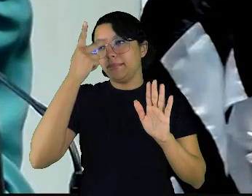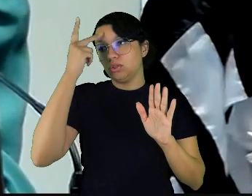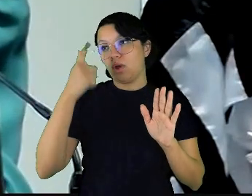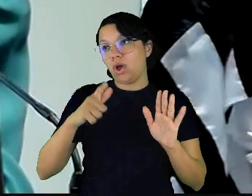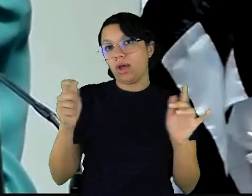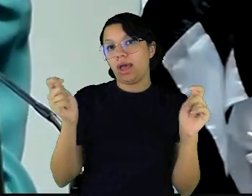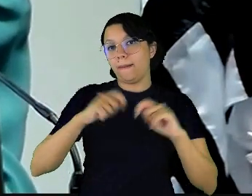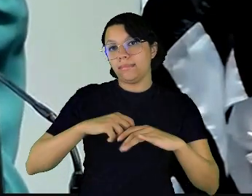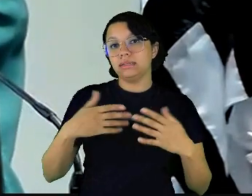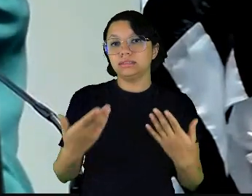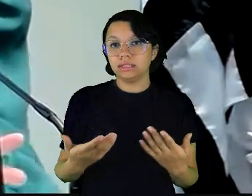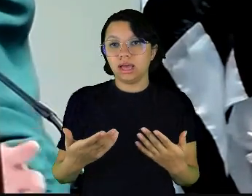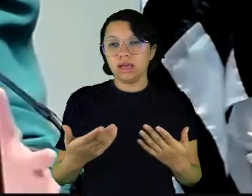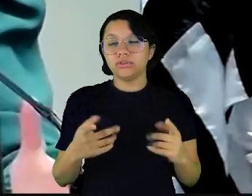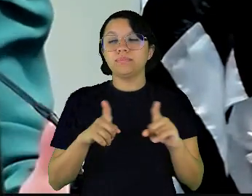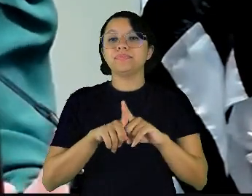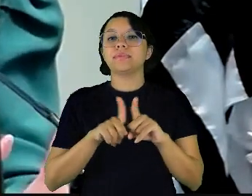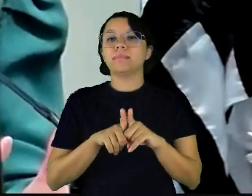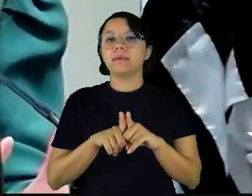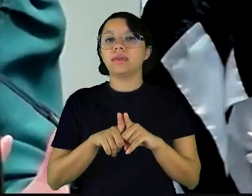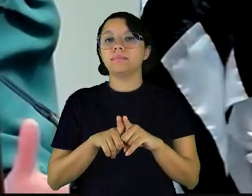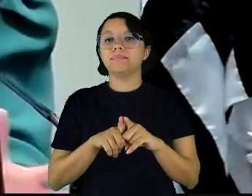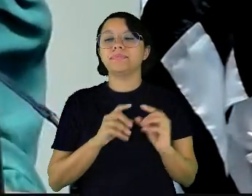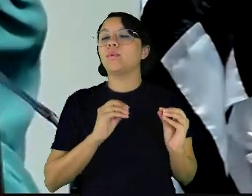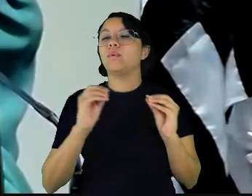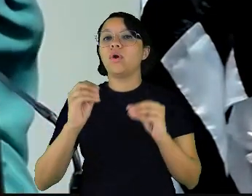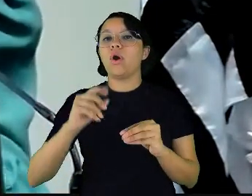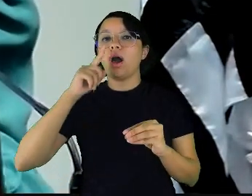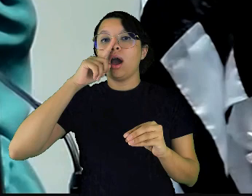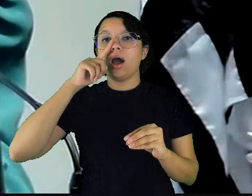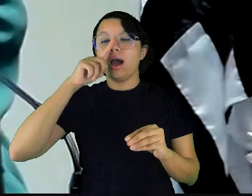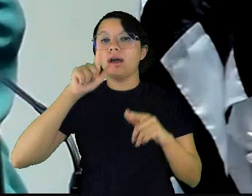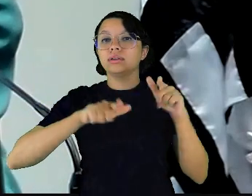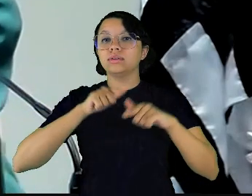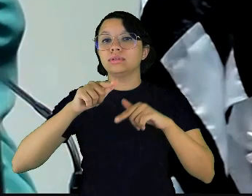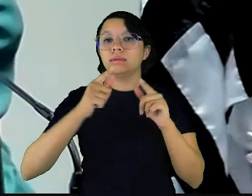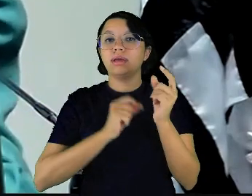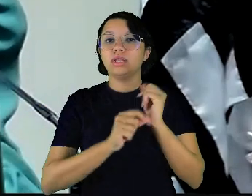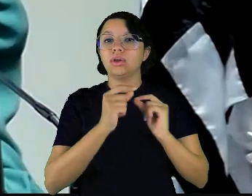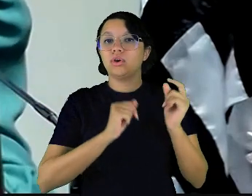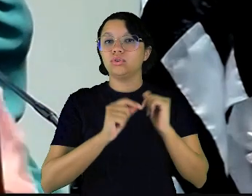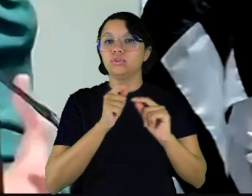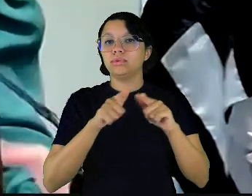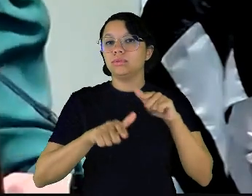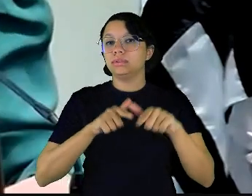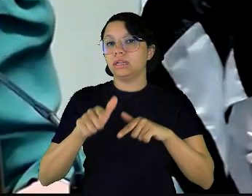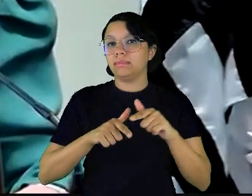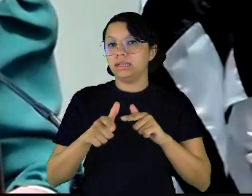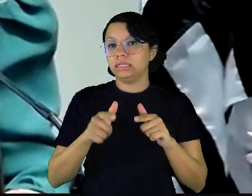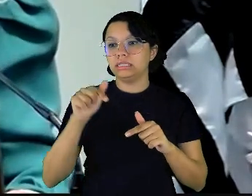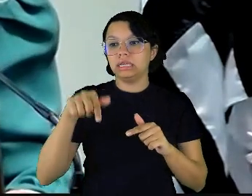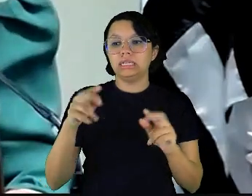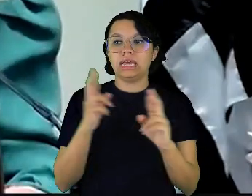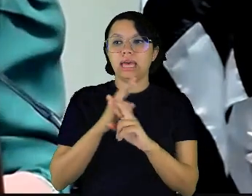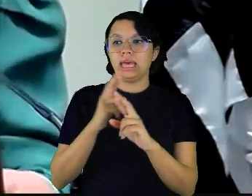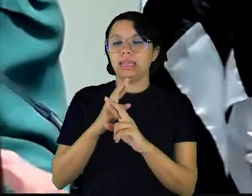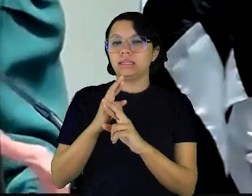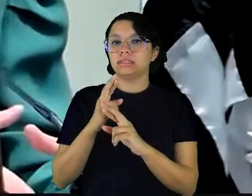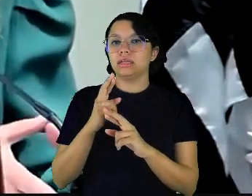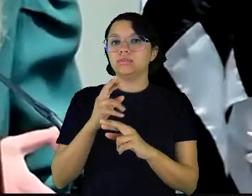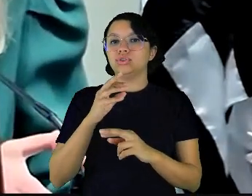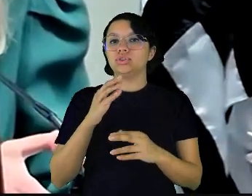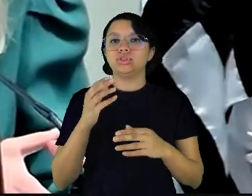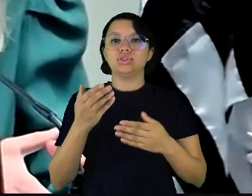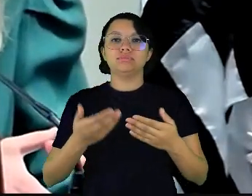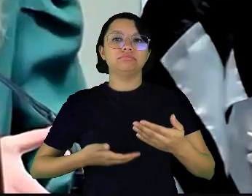incapacitado, e também não colocando em risco a atividade econômica trabalhista, que é ali a relação de emprego. A